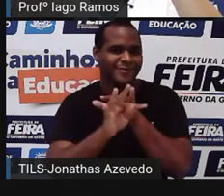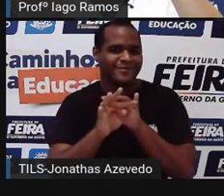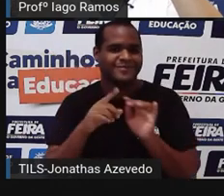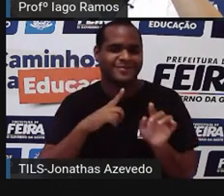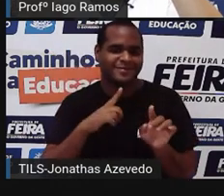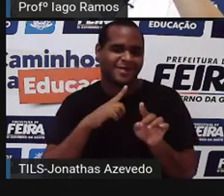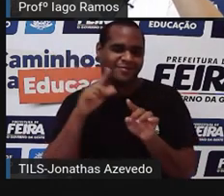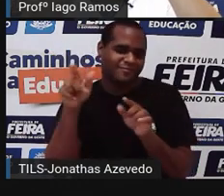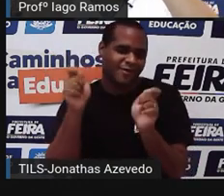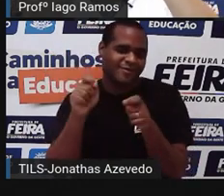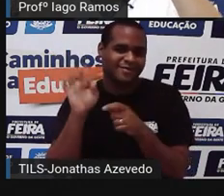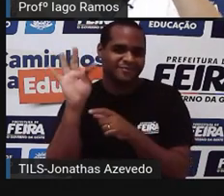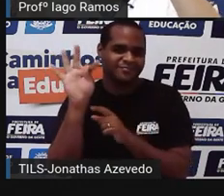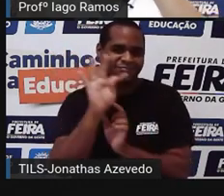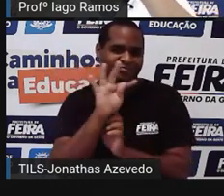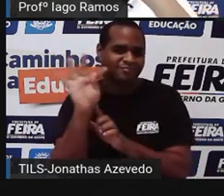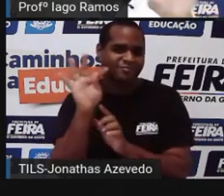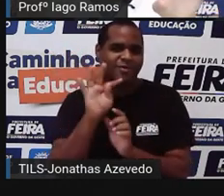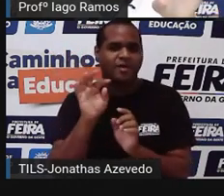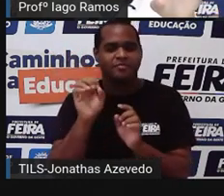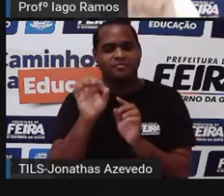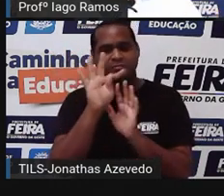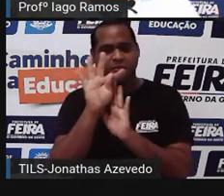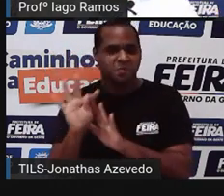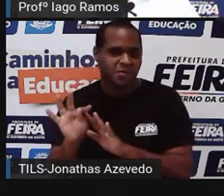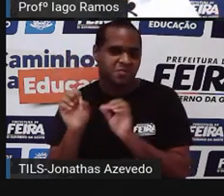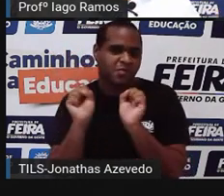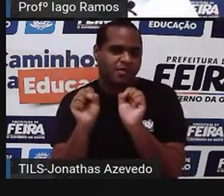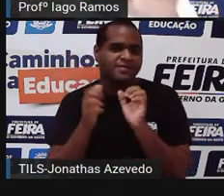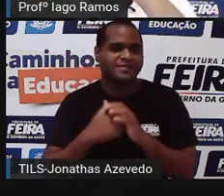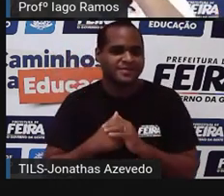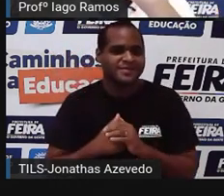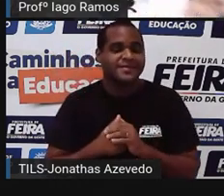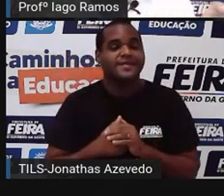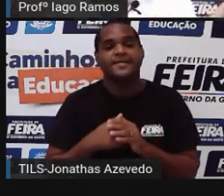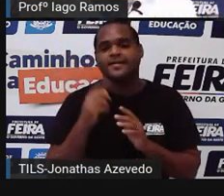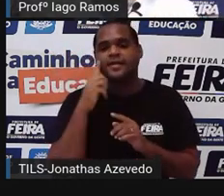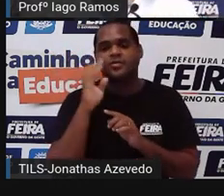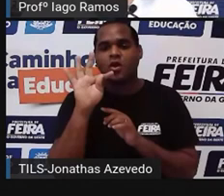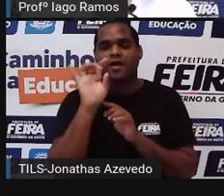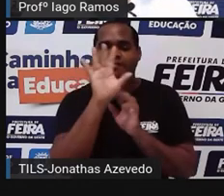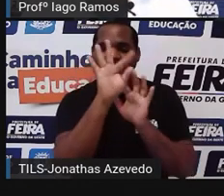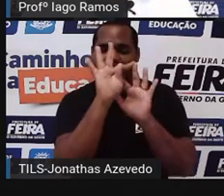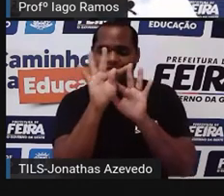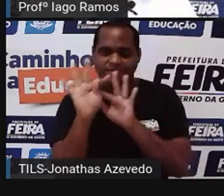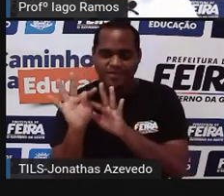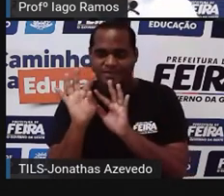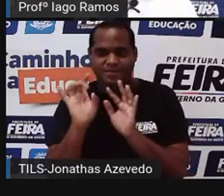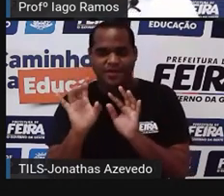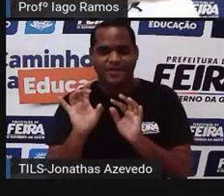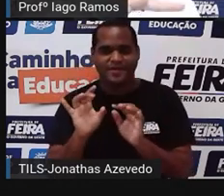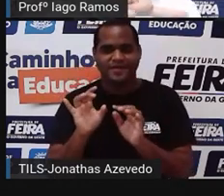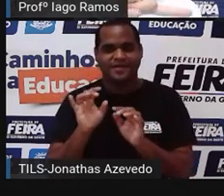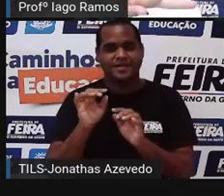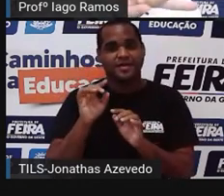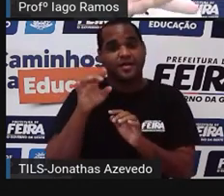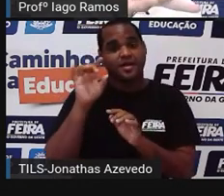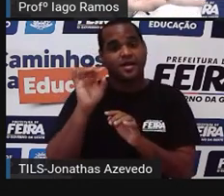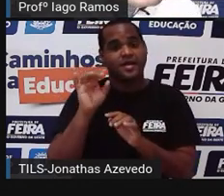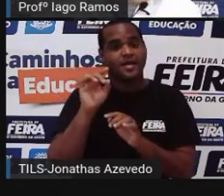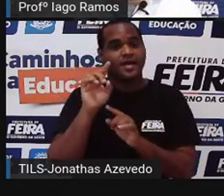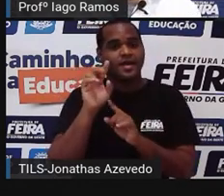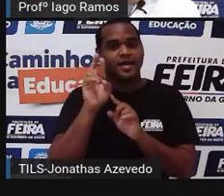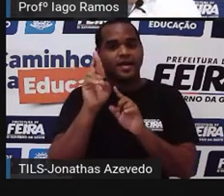e daqui ó assim ó assim Tanto faz né então só fiz arrastar figura no caso uma aconteceu